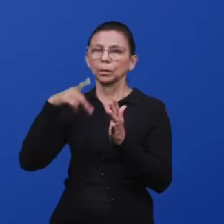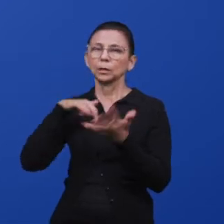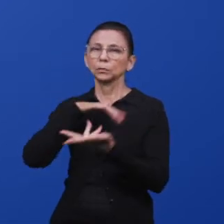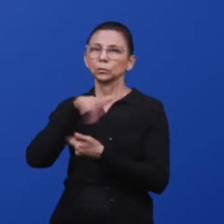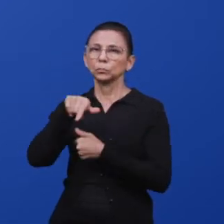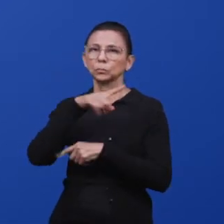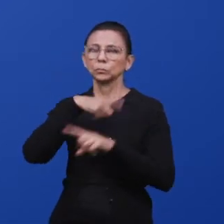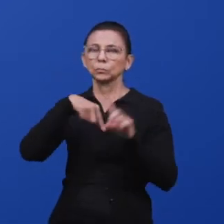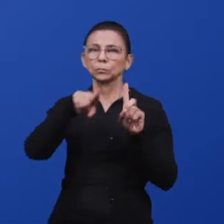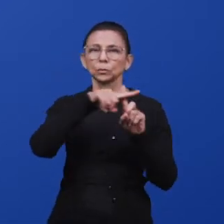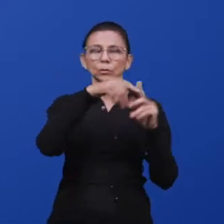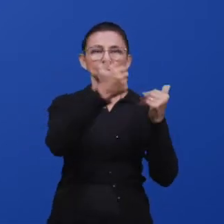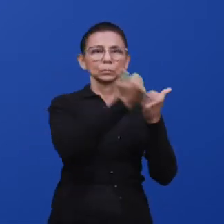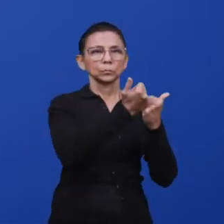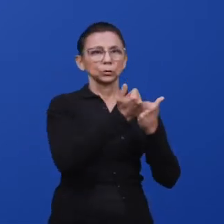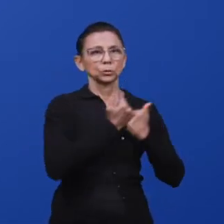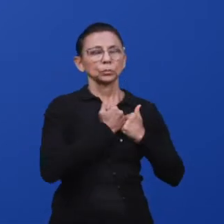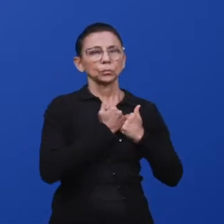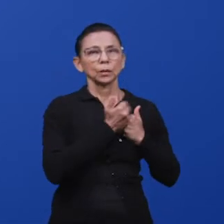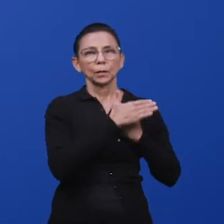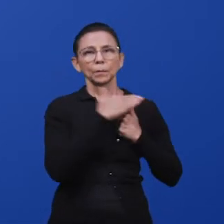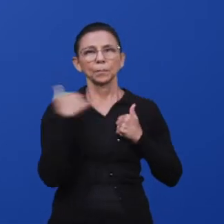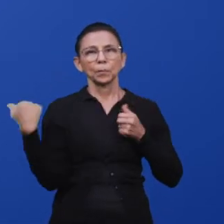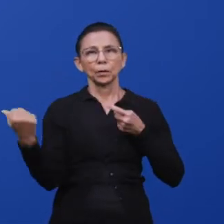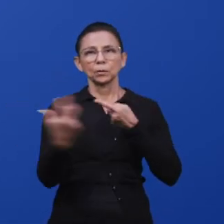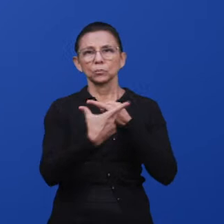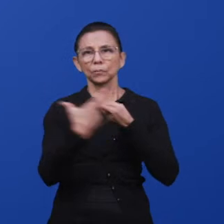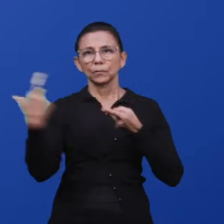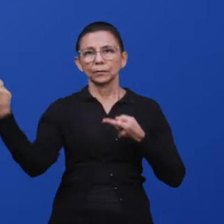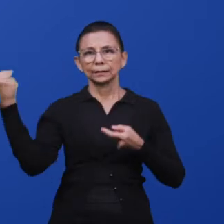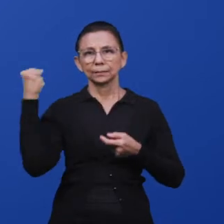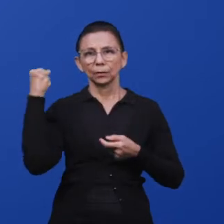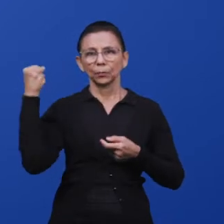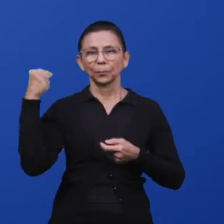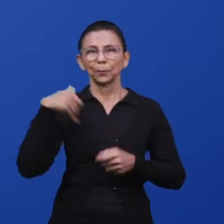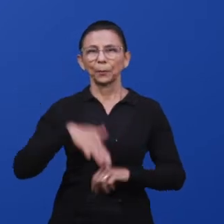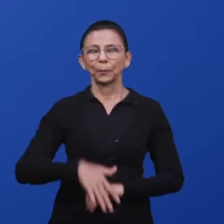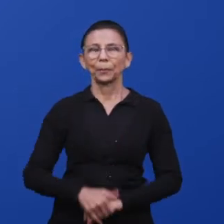ler João, versículo 1, verso 29.